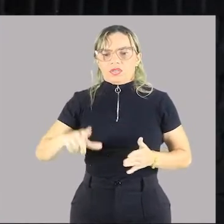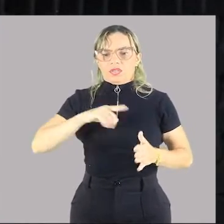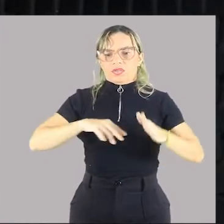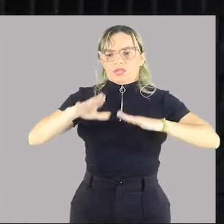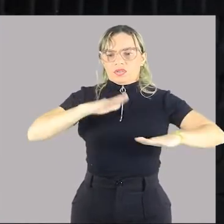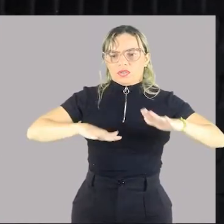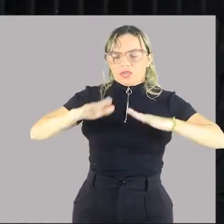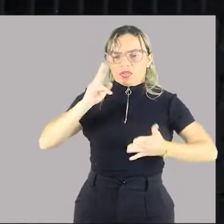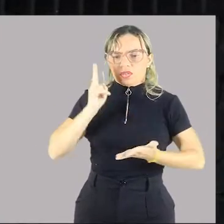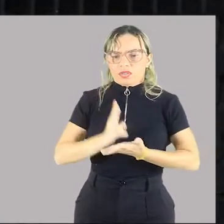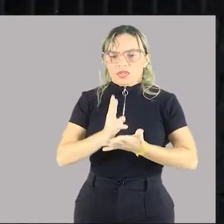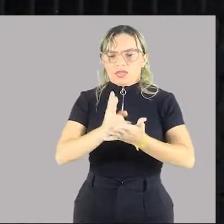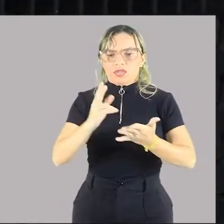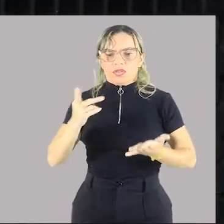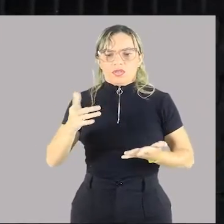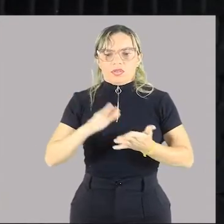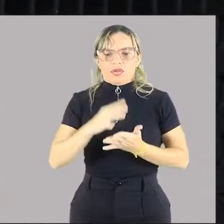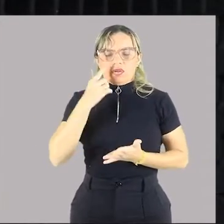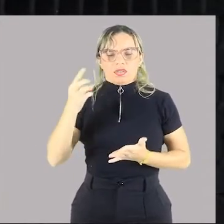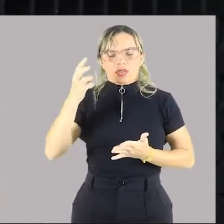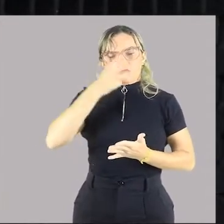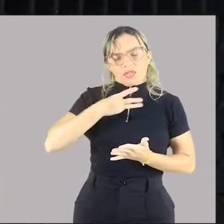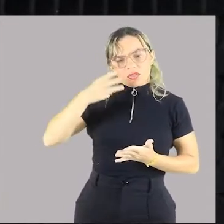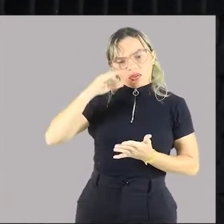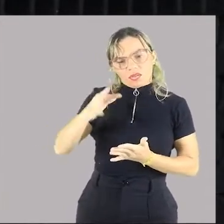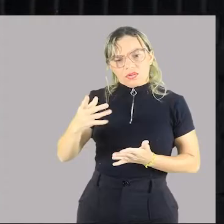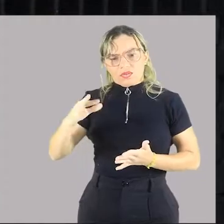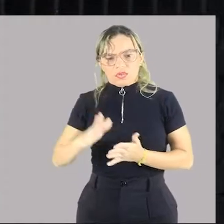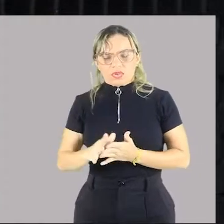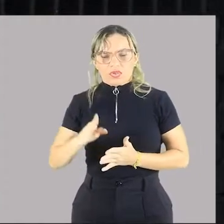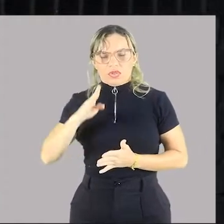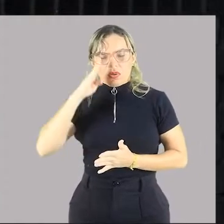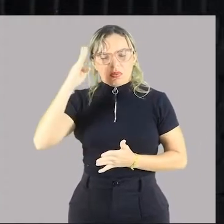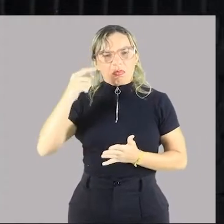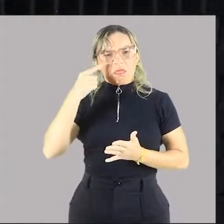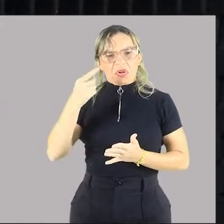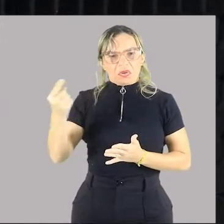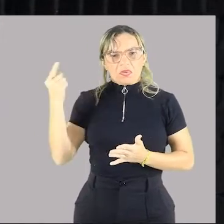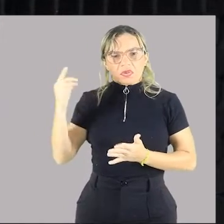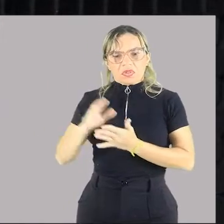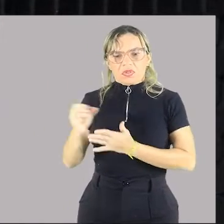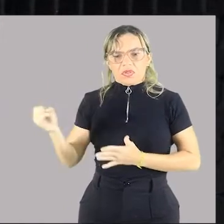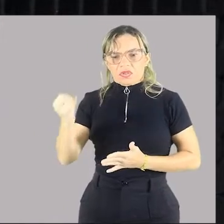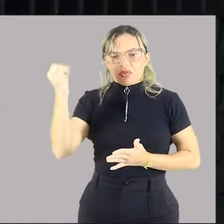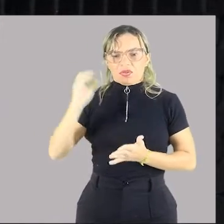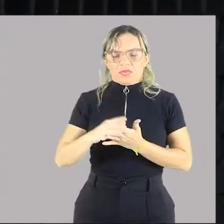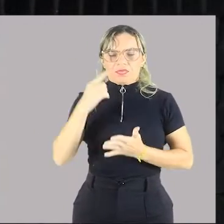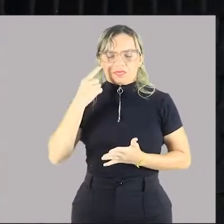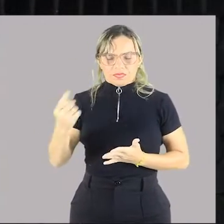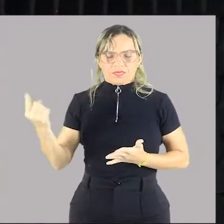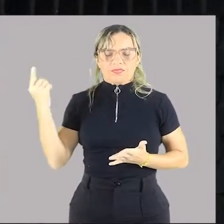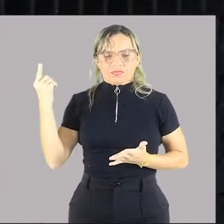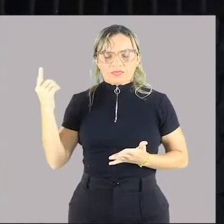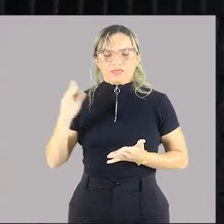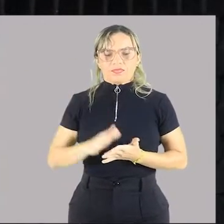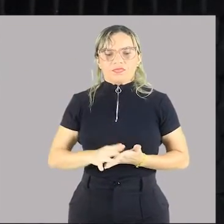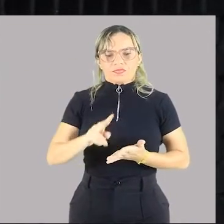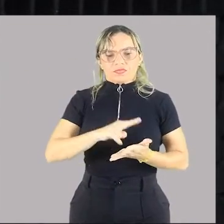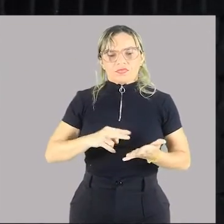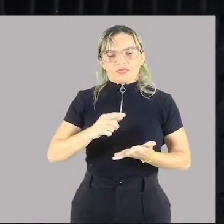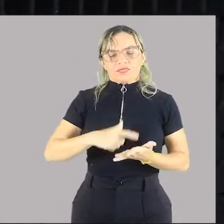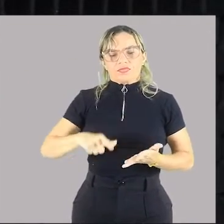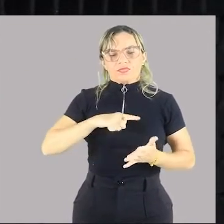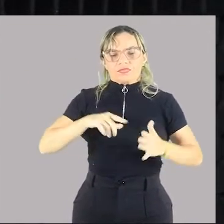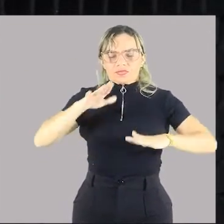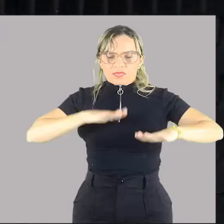doces finos. Tá vendo? Quer dizer, na verdade, ele hospedava frades e padres no seu casarão, que tinham